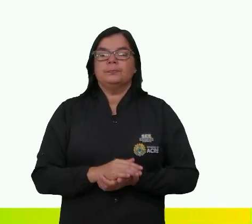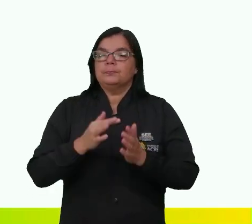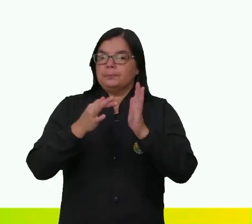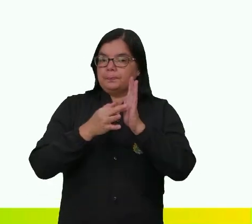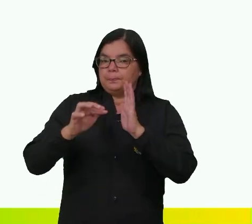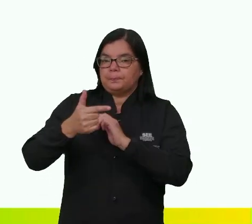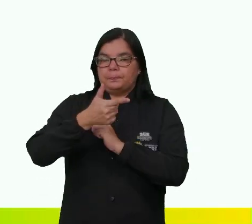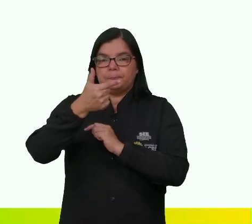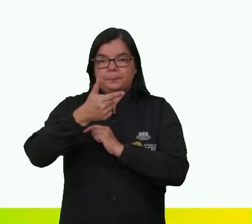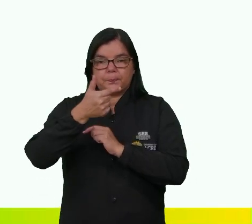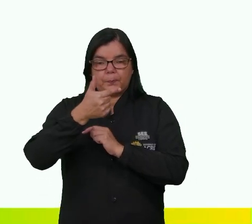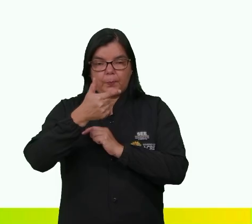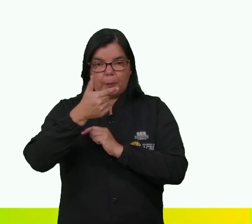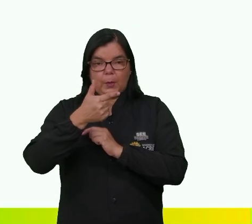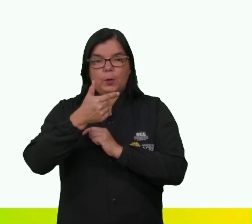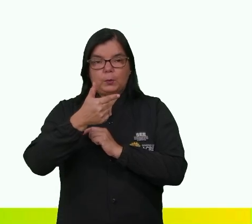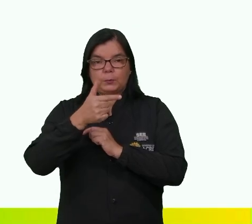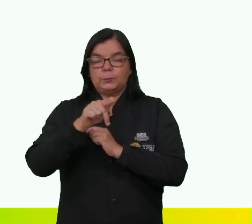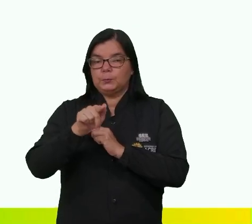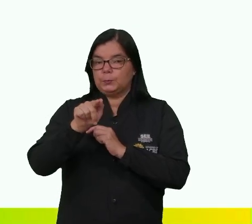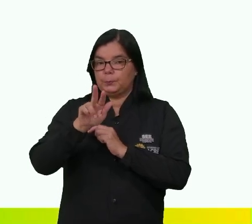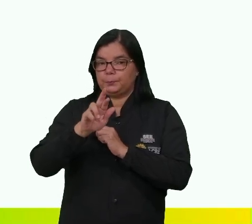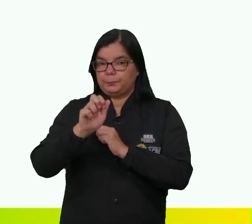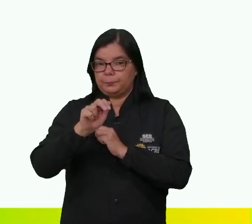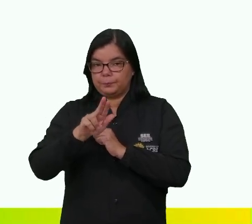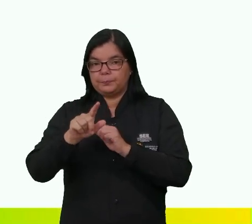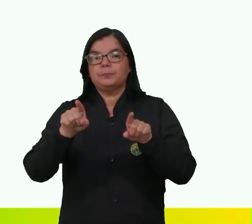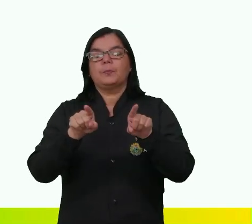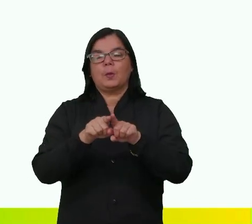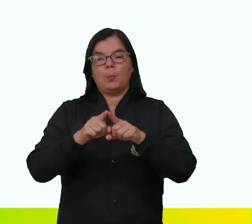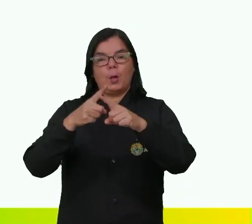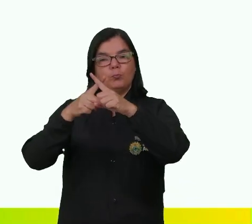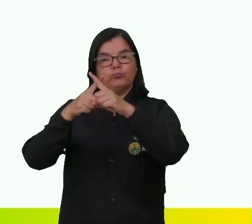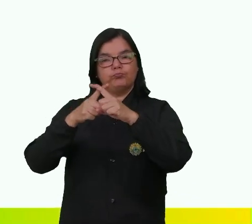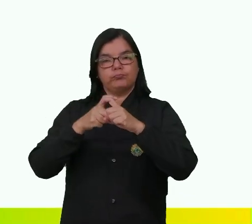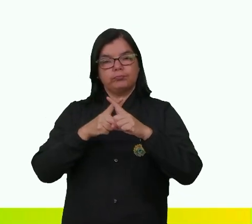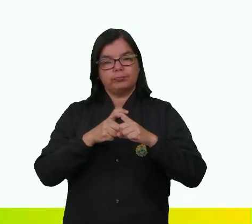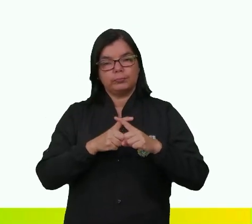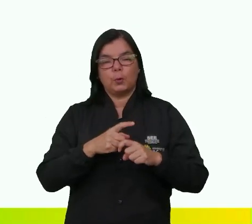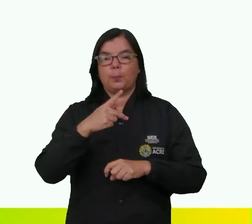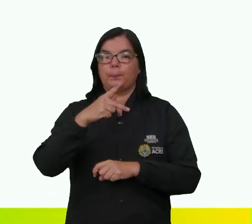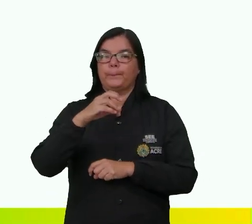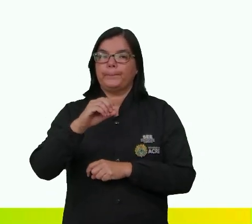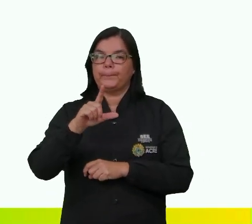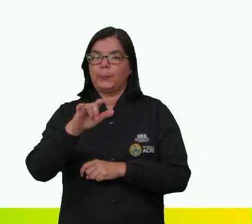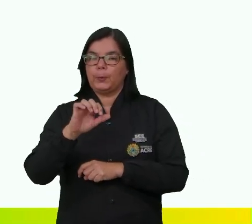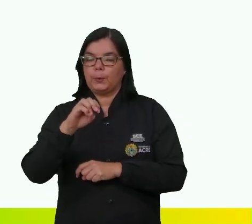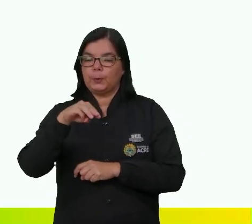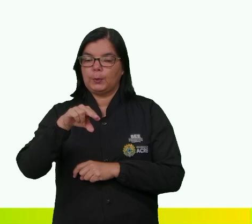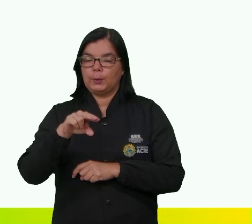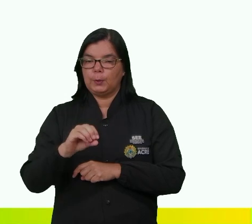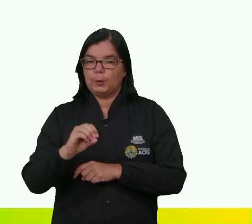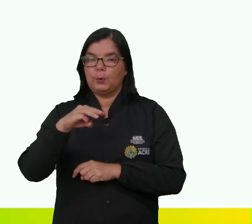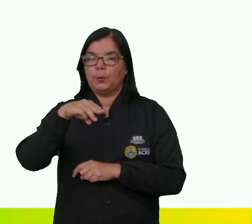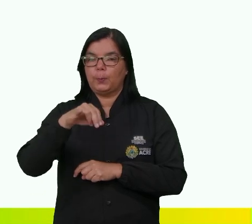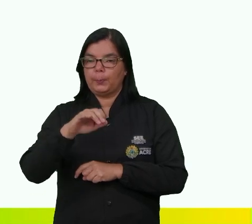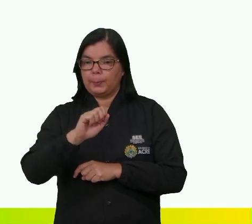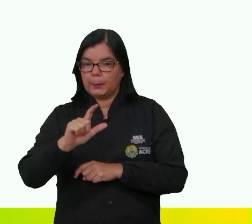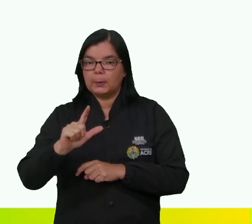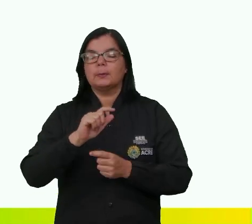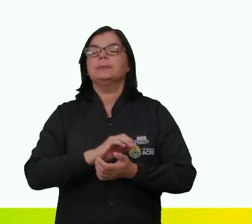quadrática, ou função polinomial do segundo grau, que também é um nome bastante comum, embora eu prefira esse nome, função